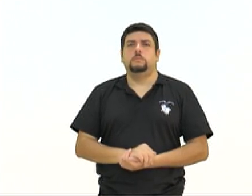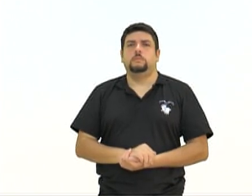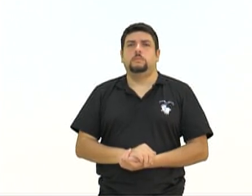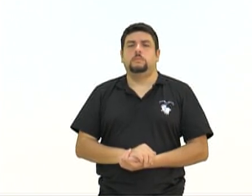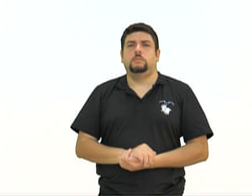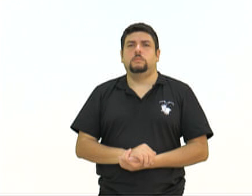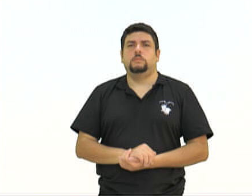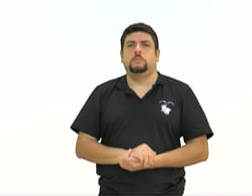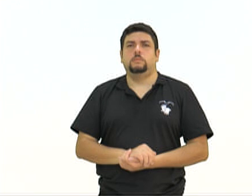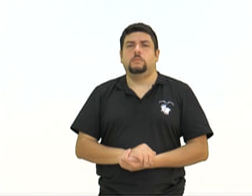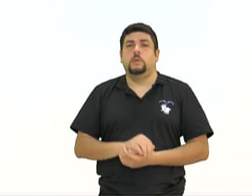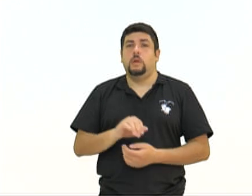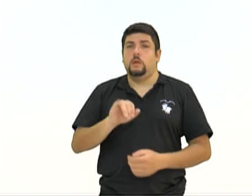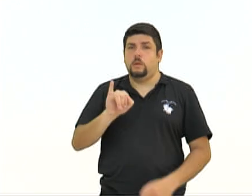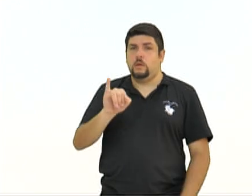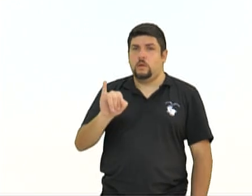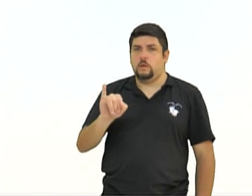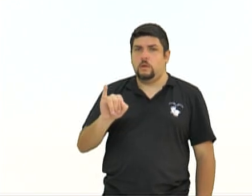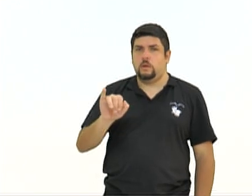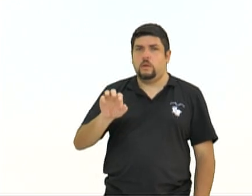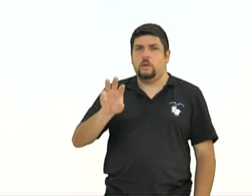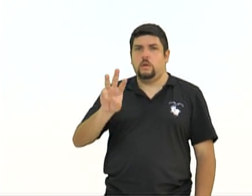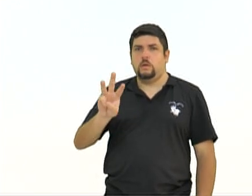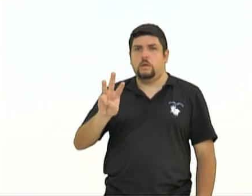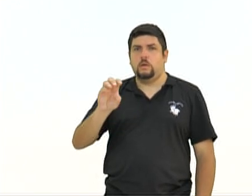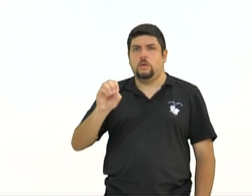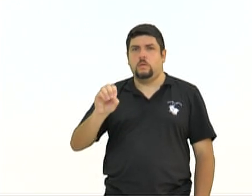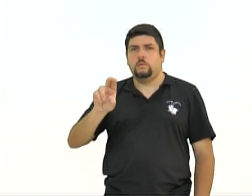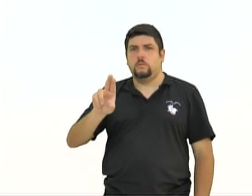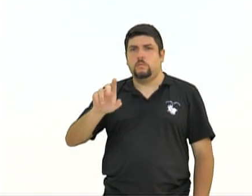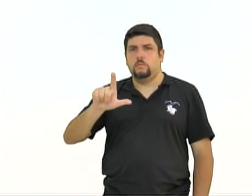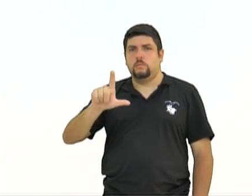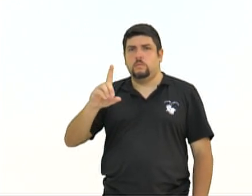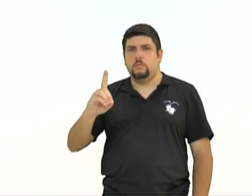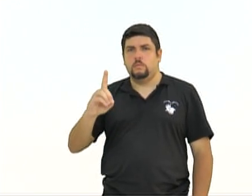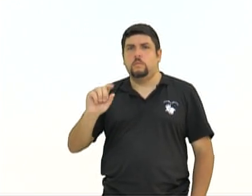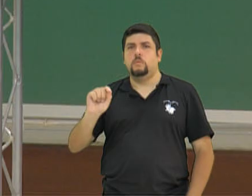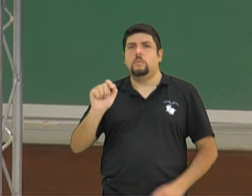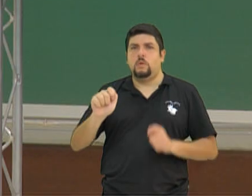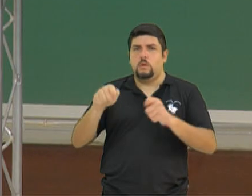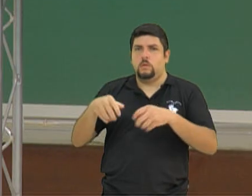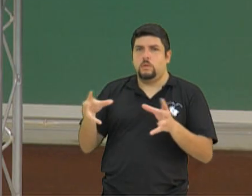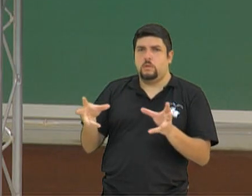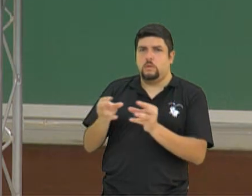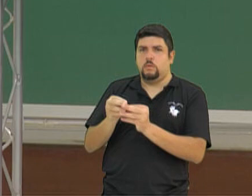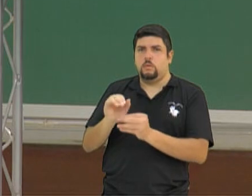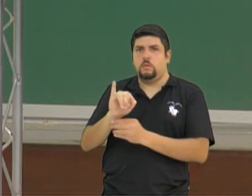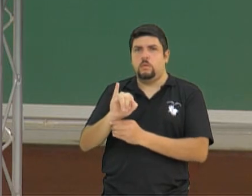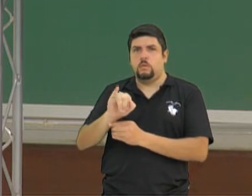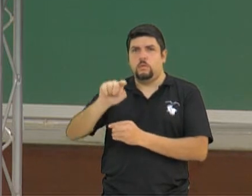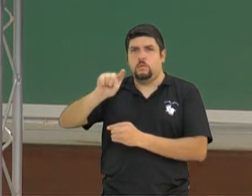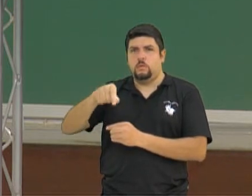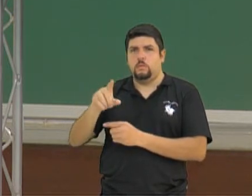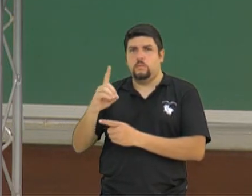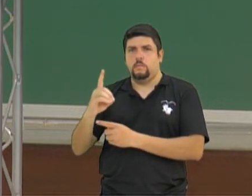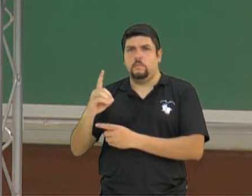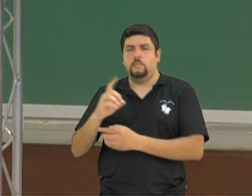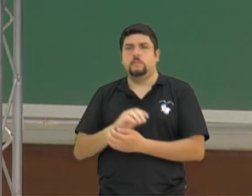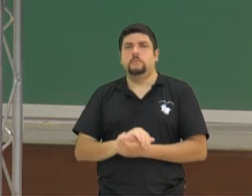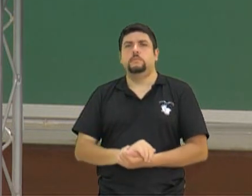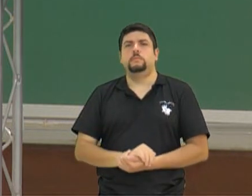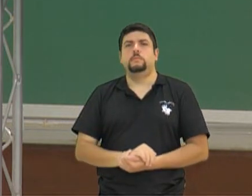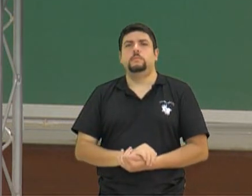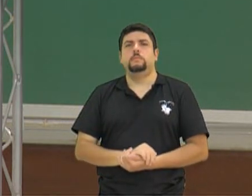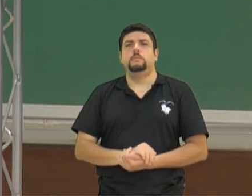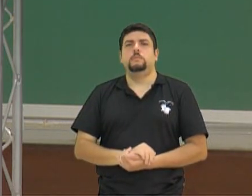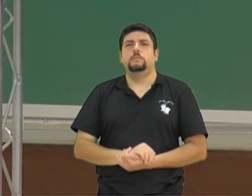abreviar I'd, né, que é o I, o apóstrofo D, tá bom? Sem problema. B, could you